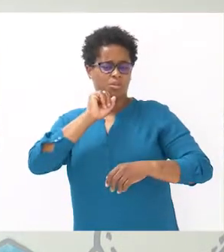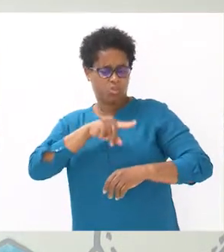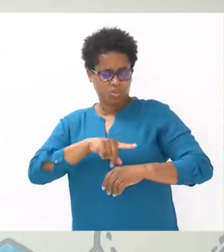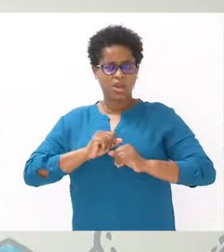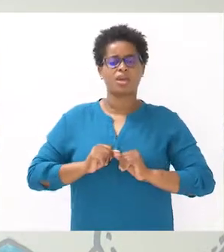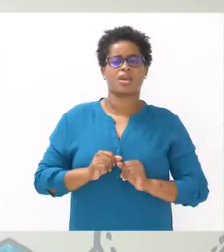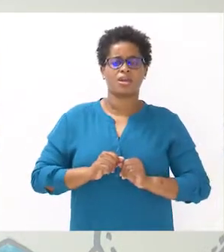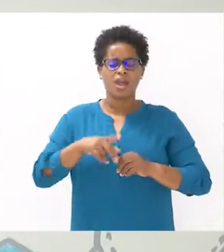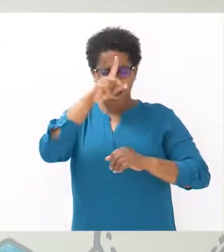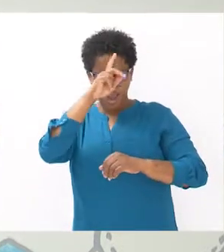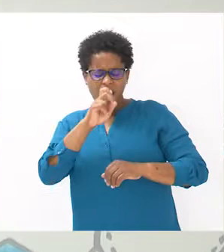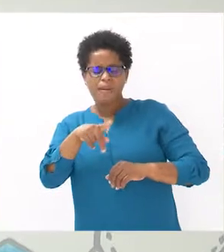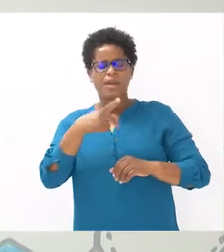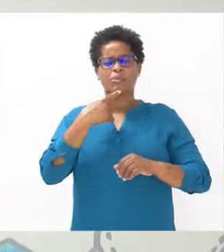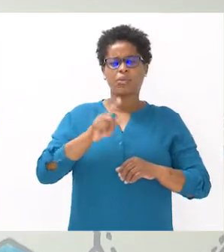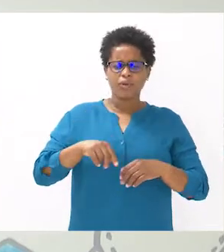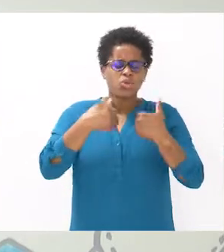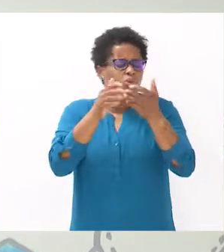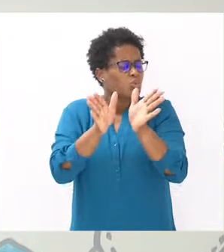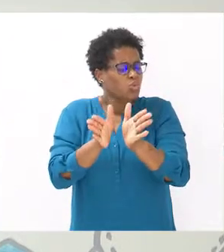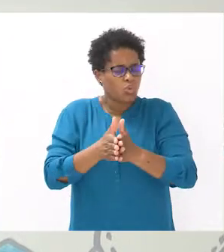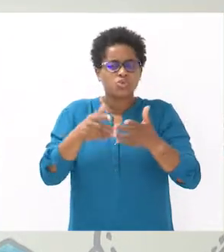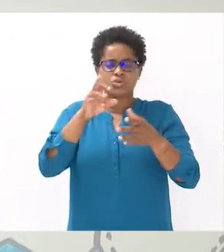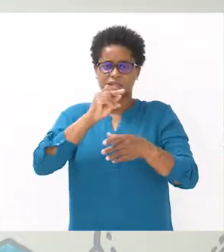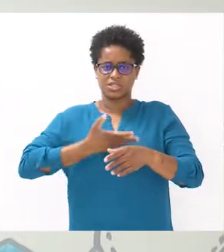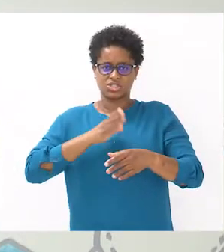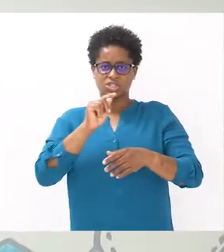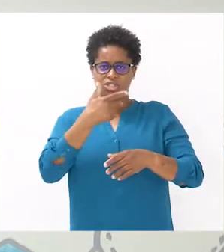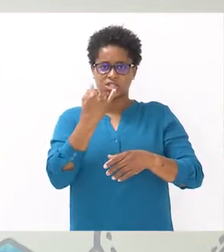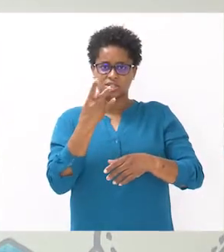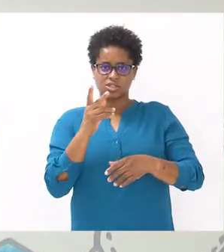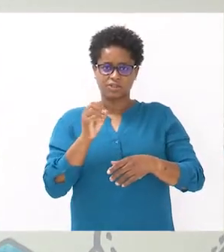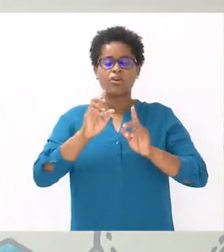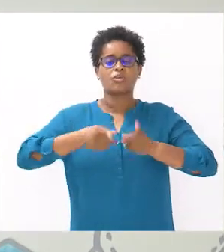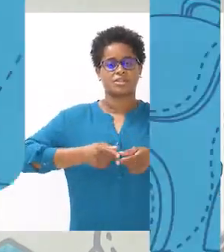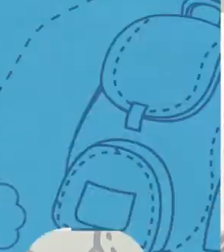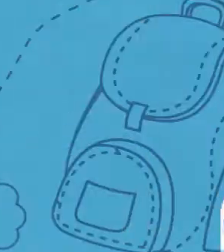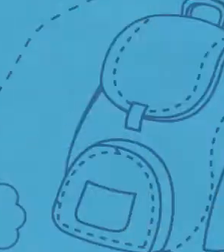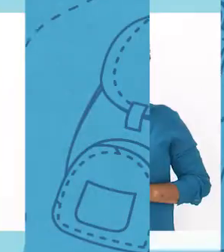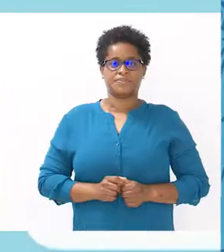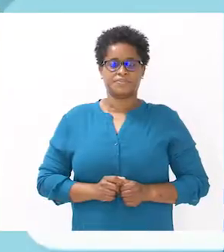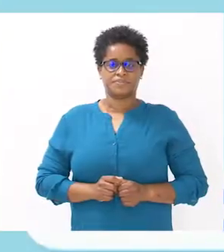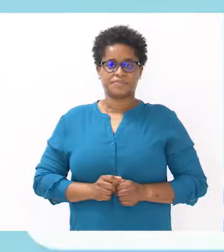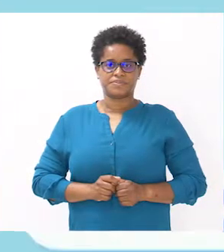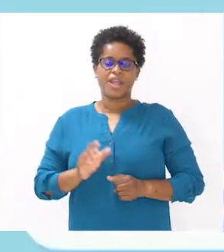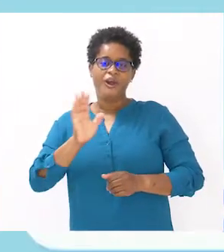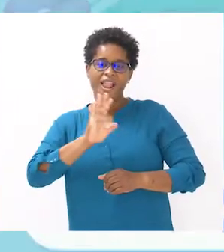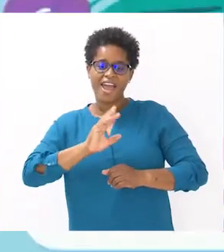poderem relembrar de tudo sobre adjetivos. Vamos lá?